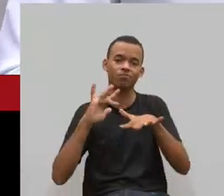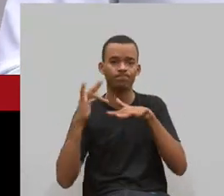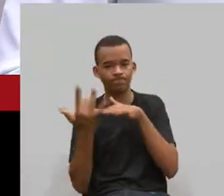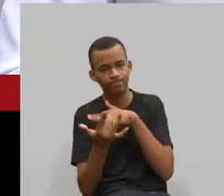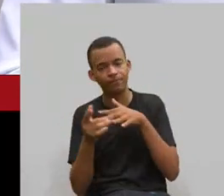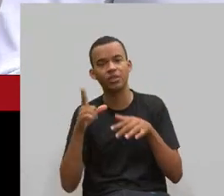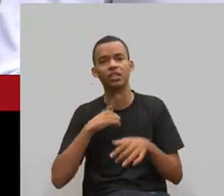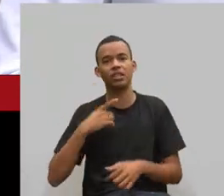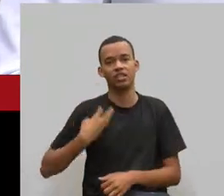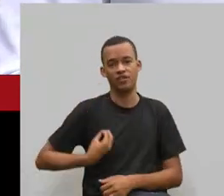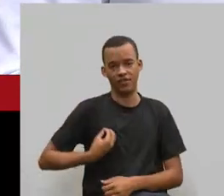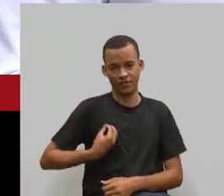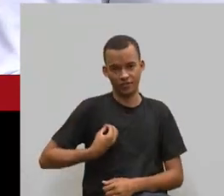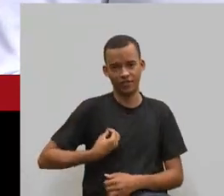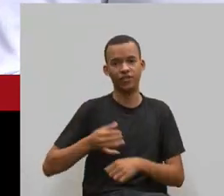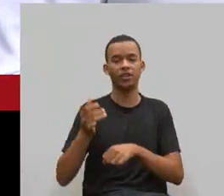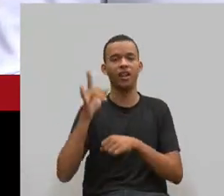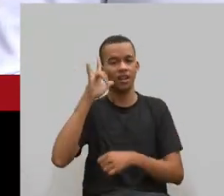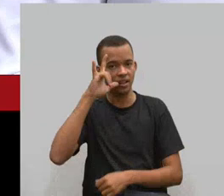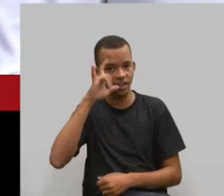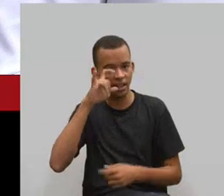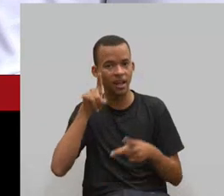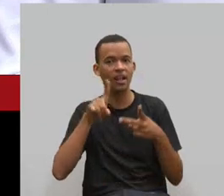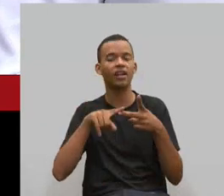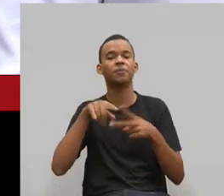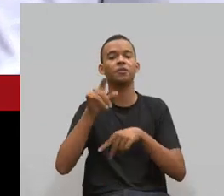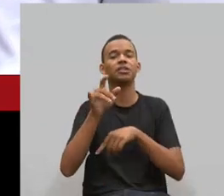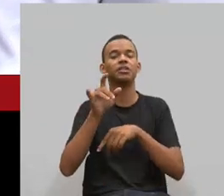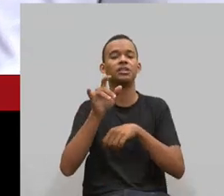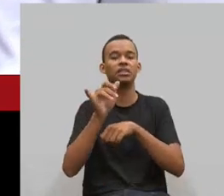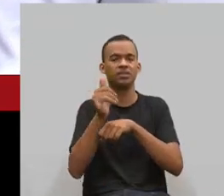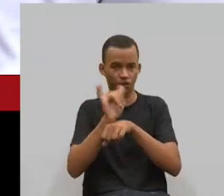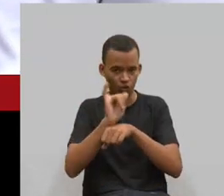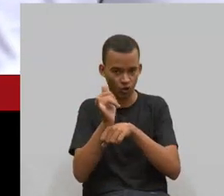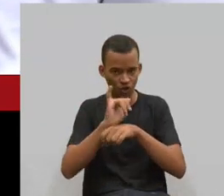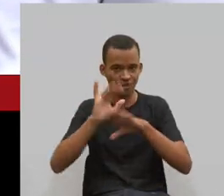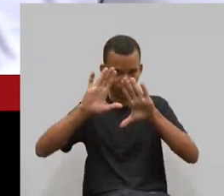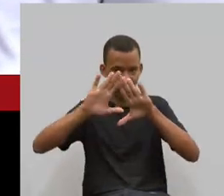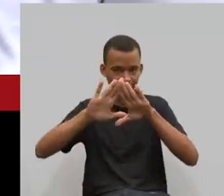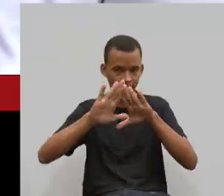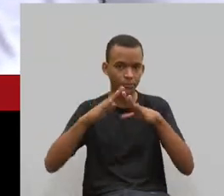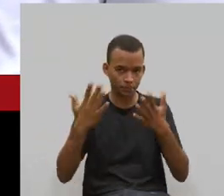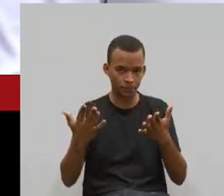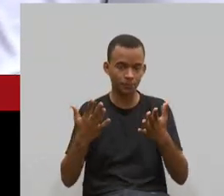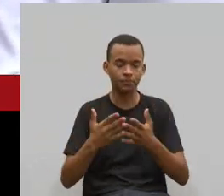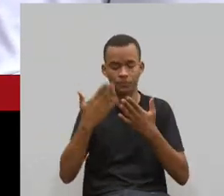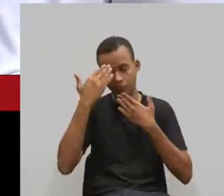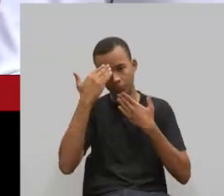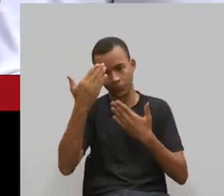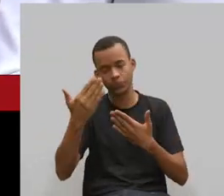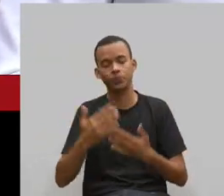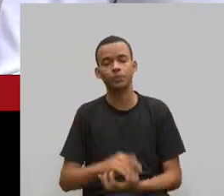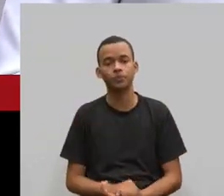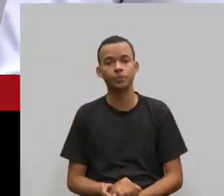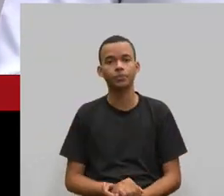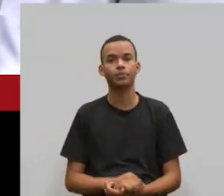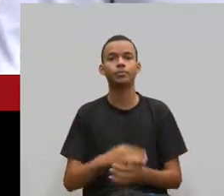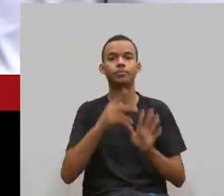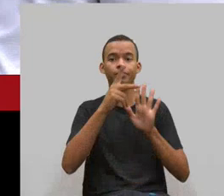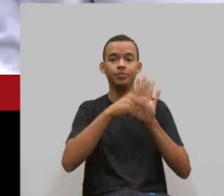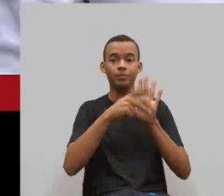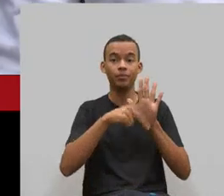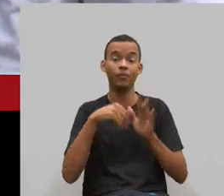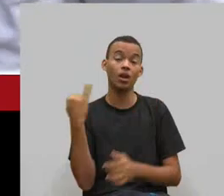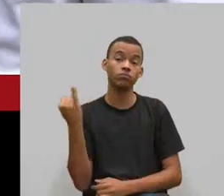aí ao vivo no nosso Instagram também na TV assembleia e Gente esse projeto é de fundamental importância eu falo